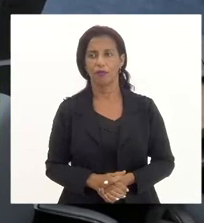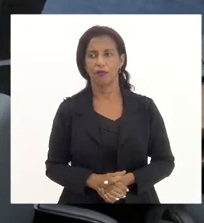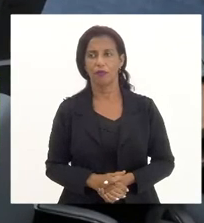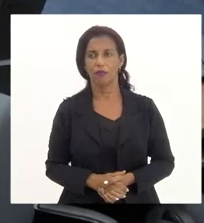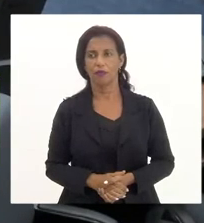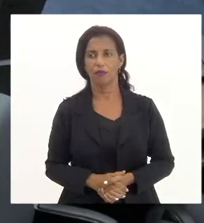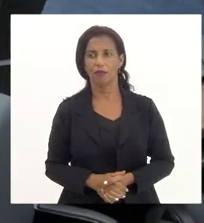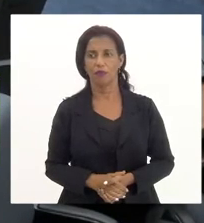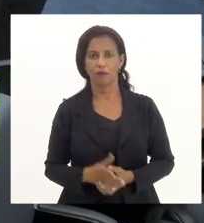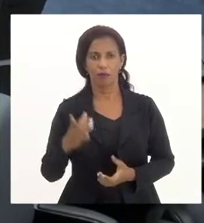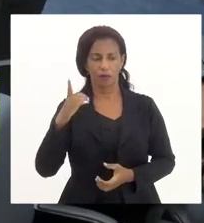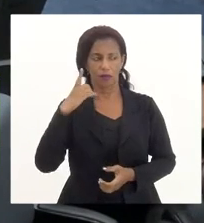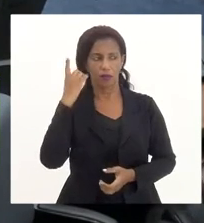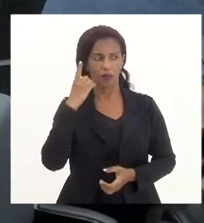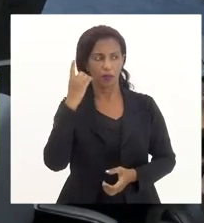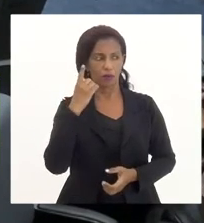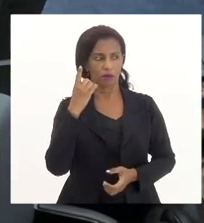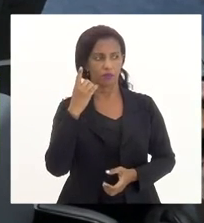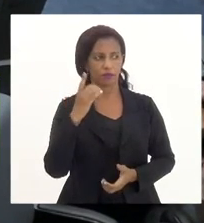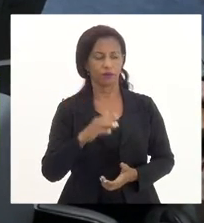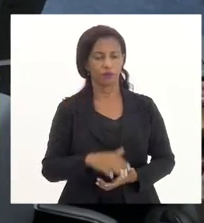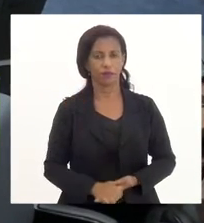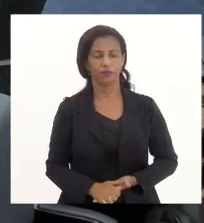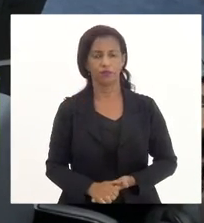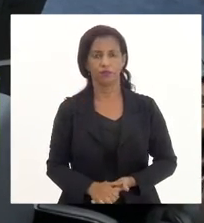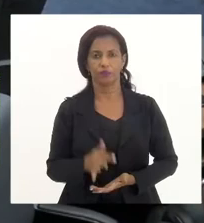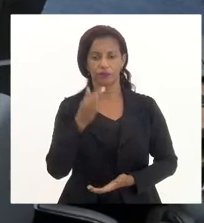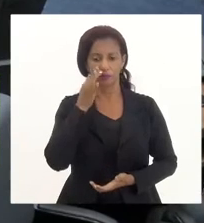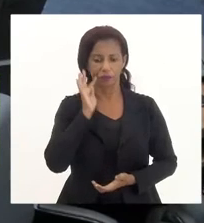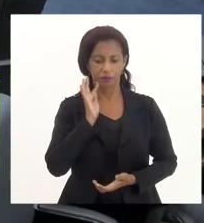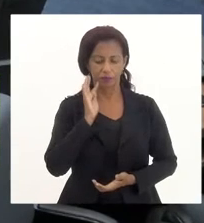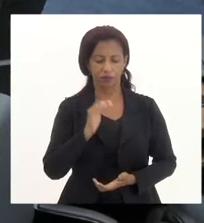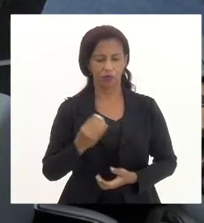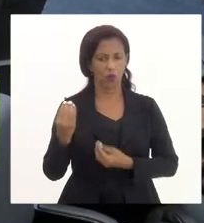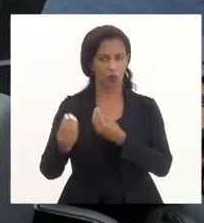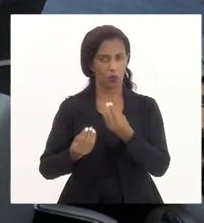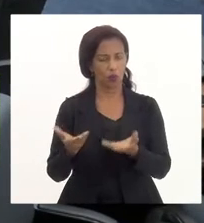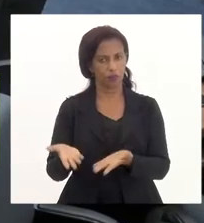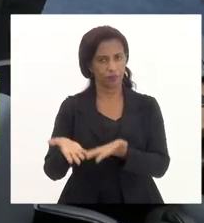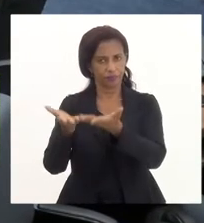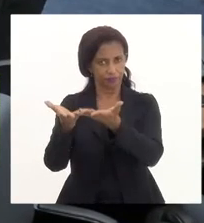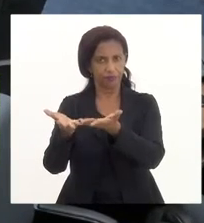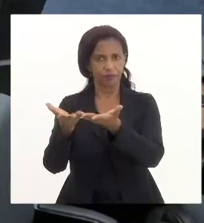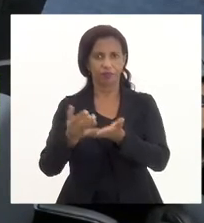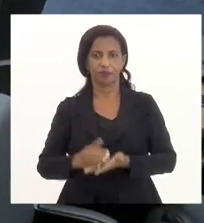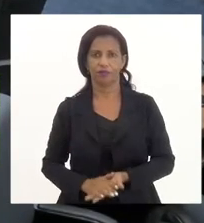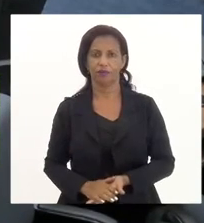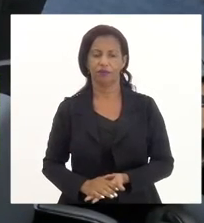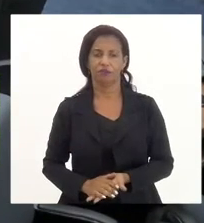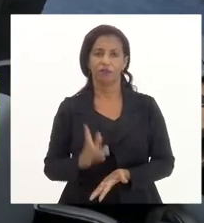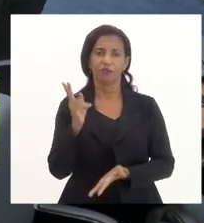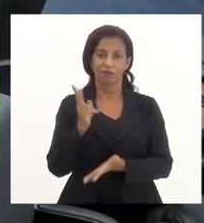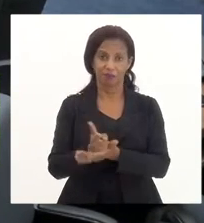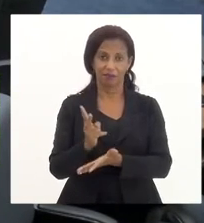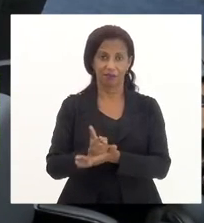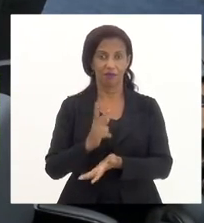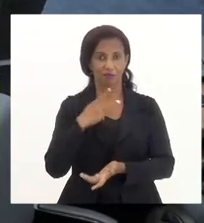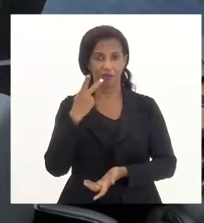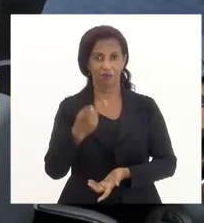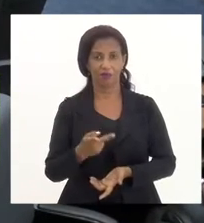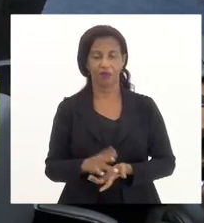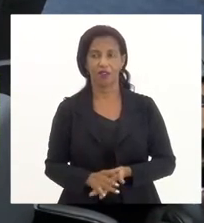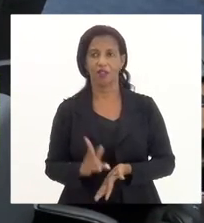o deputado serafini como vossa excelência mesmo usado disse aqui